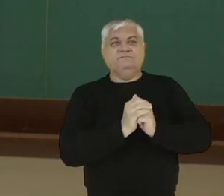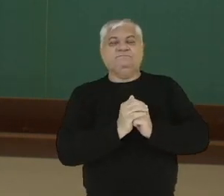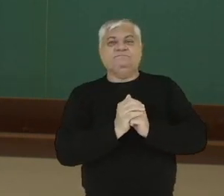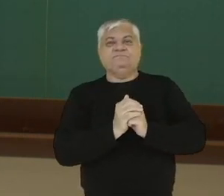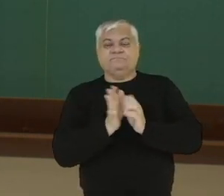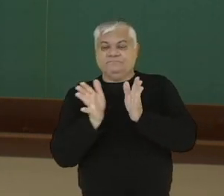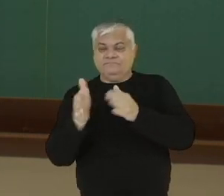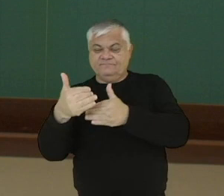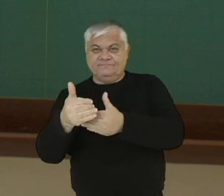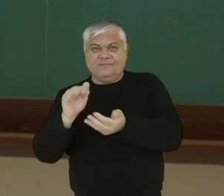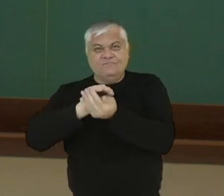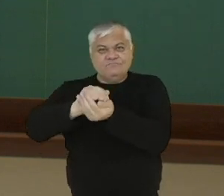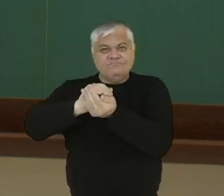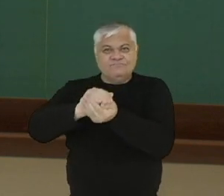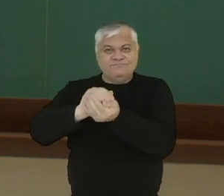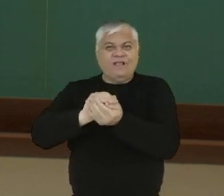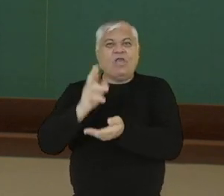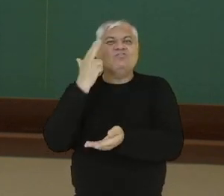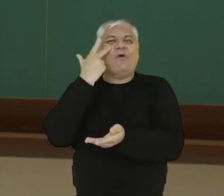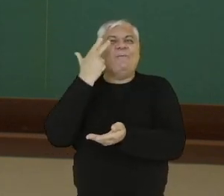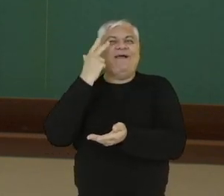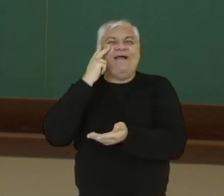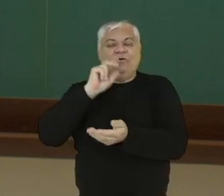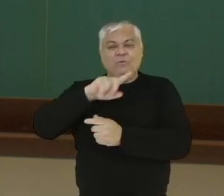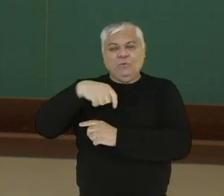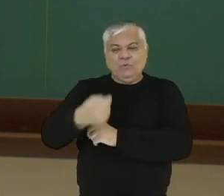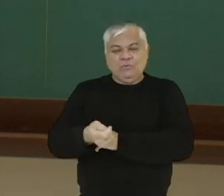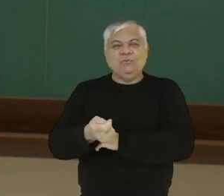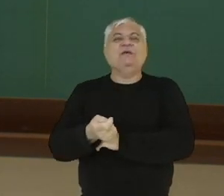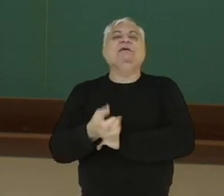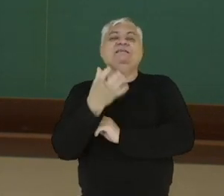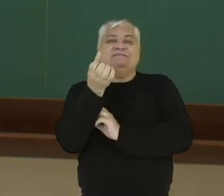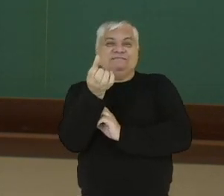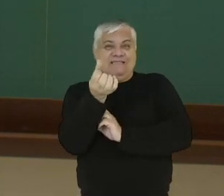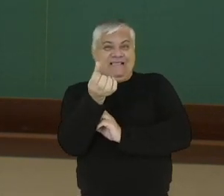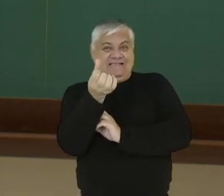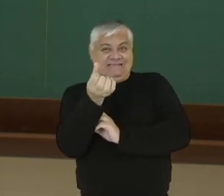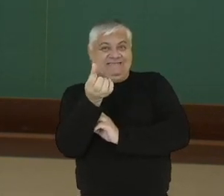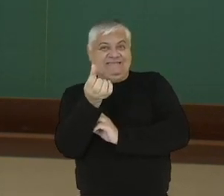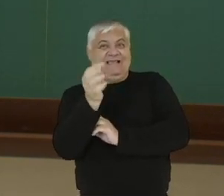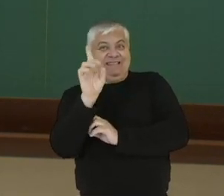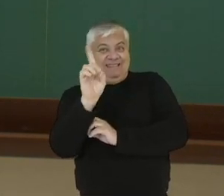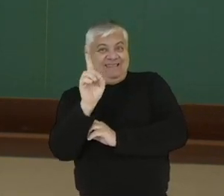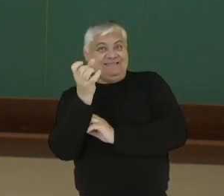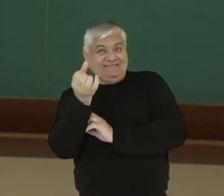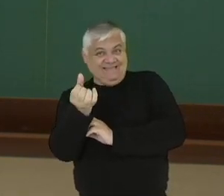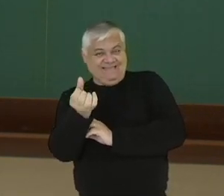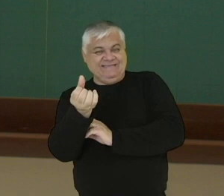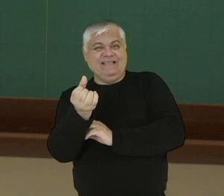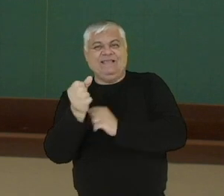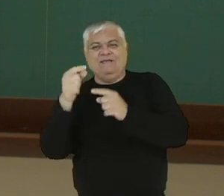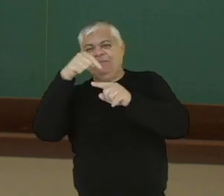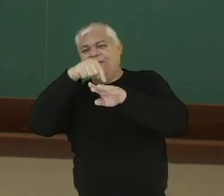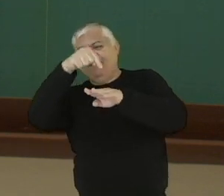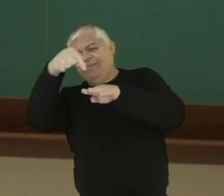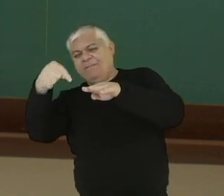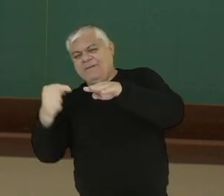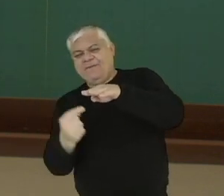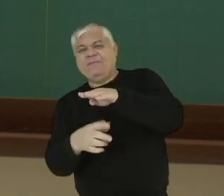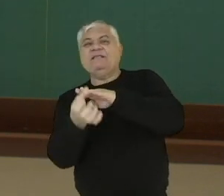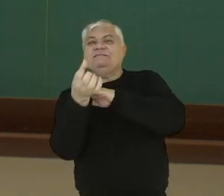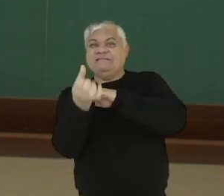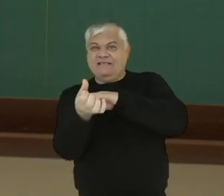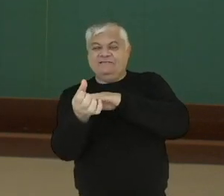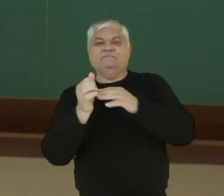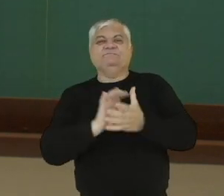esse aqui, que é o cubo, o dado que a gente conhece, né? A gente chama de D6 para diferenciar, porque ele tem 6 faces, então ele vai te dar resultados do 1